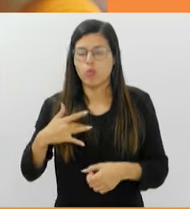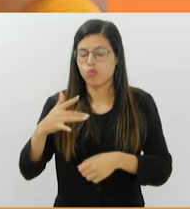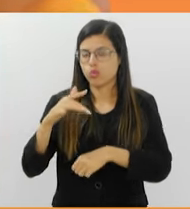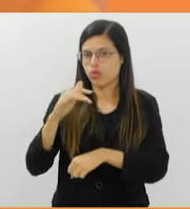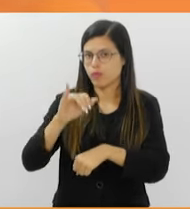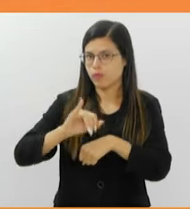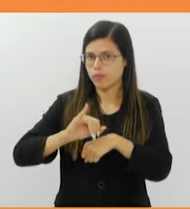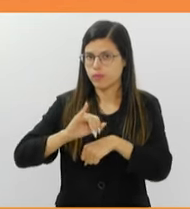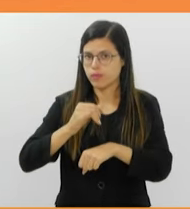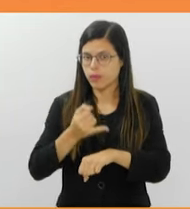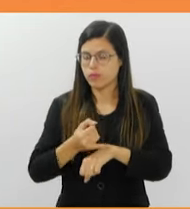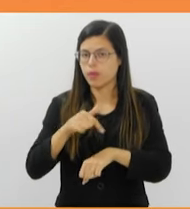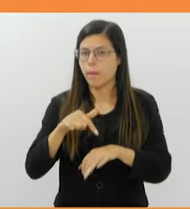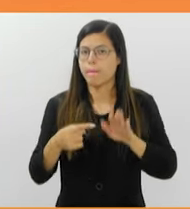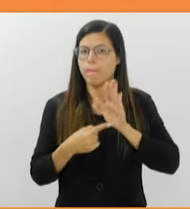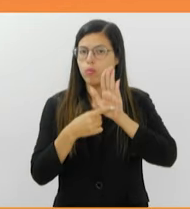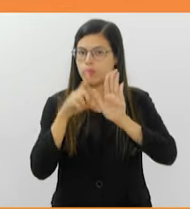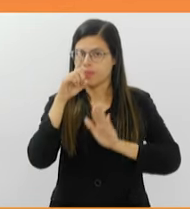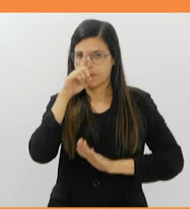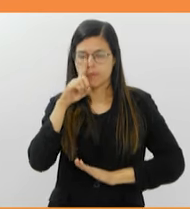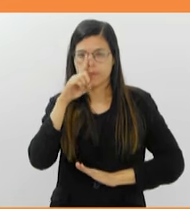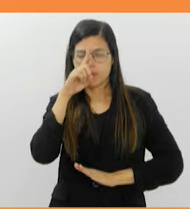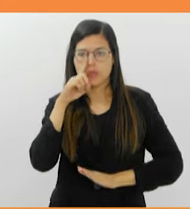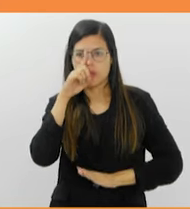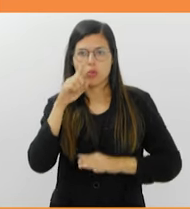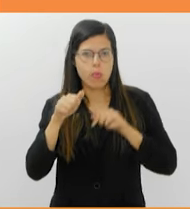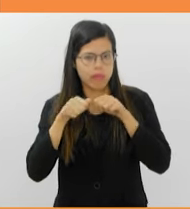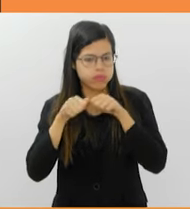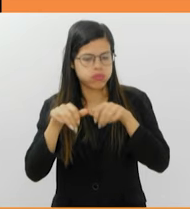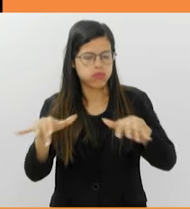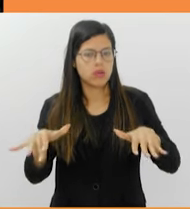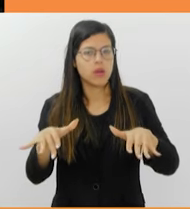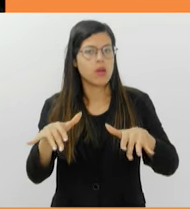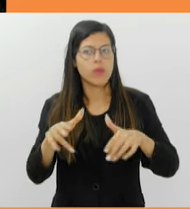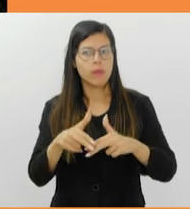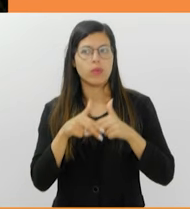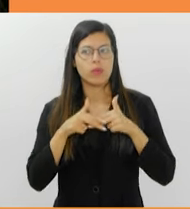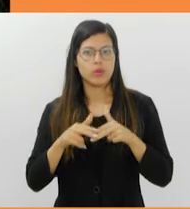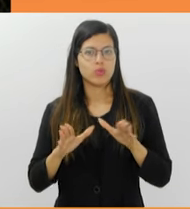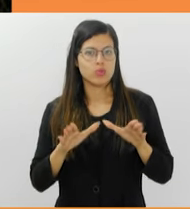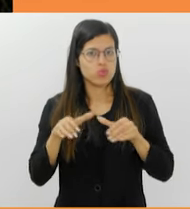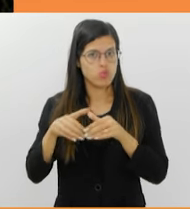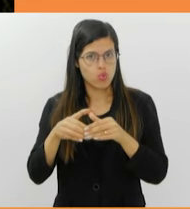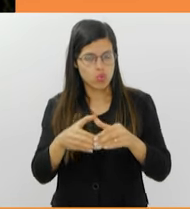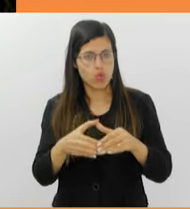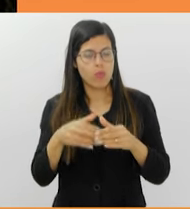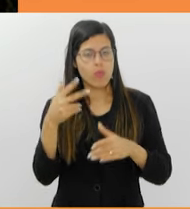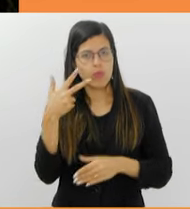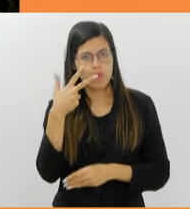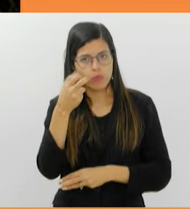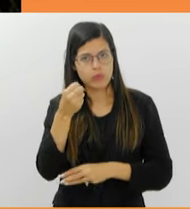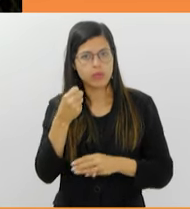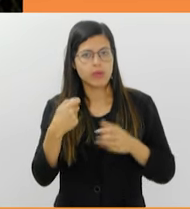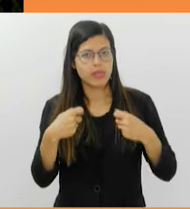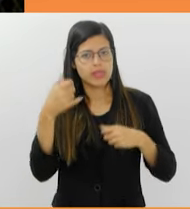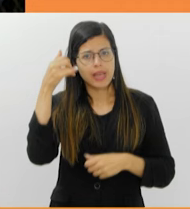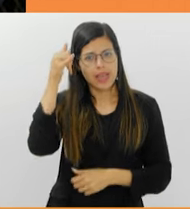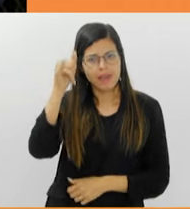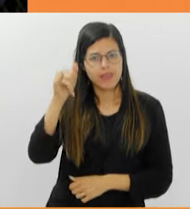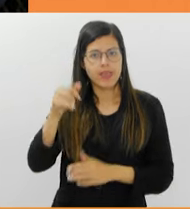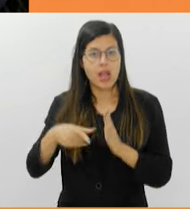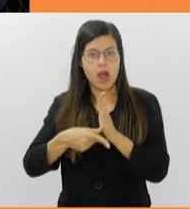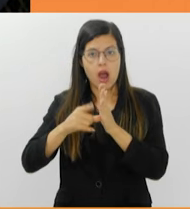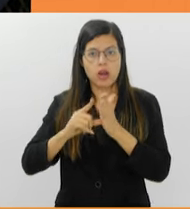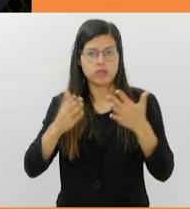Redonda apontou médio risco no índice de infestação. Com isso, a equipe vem reforçando a prevenção antes do verão. É que